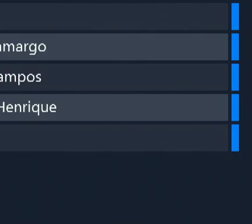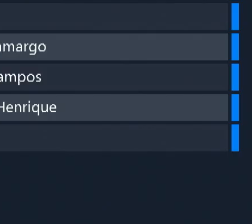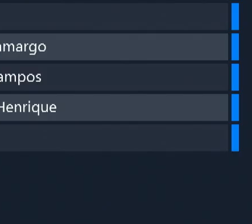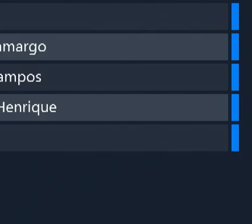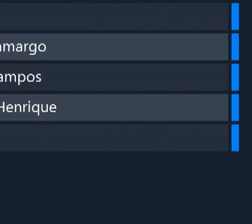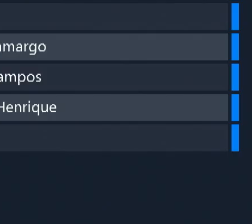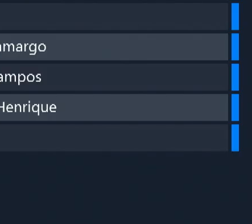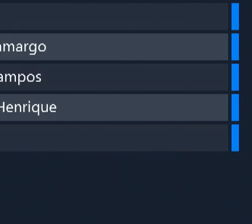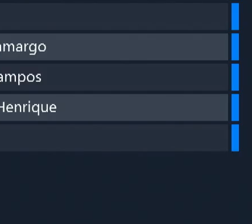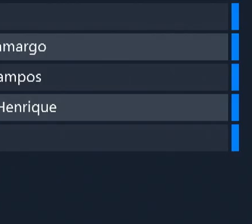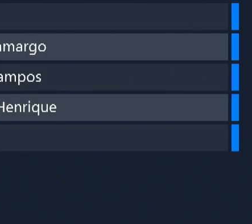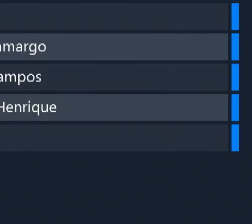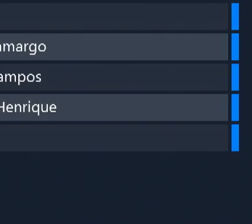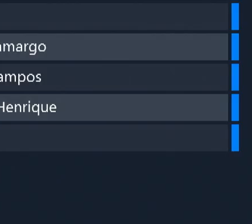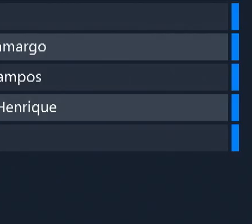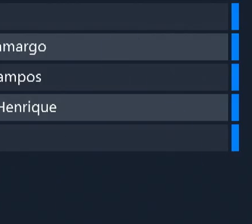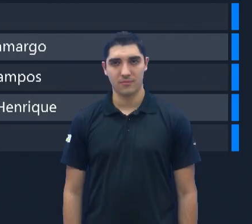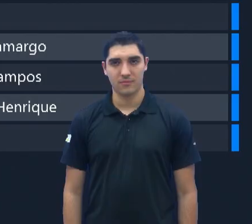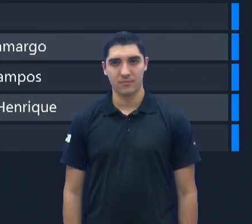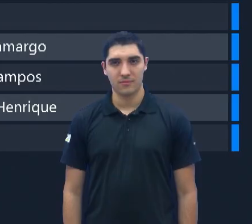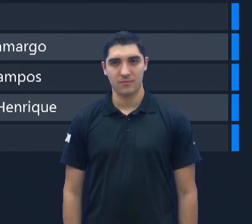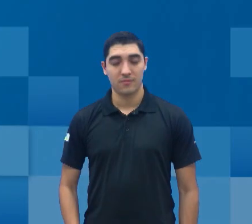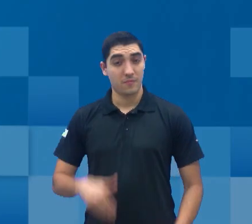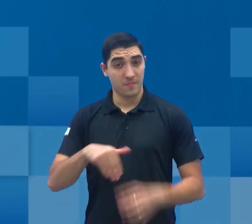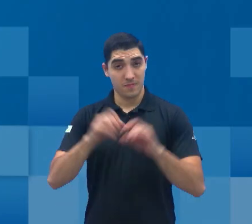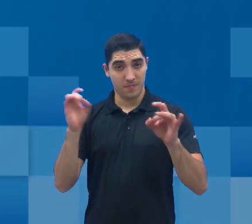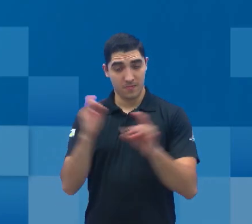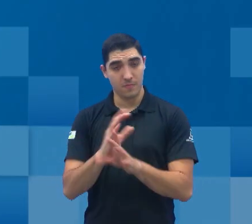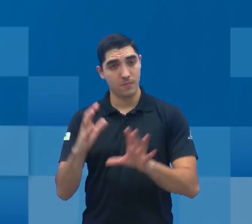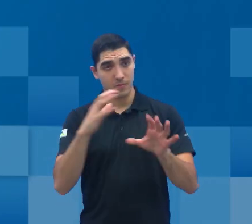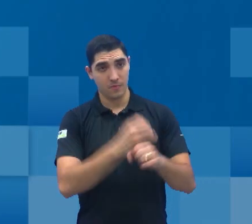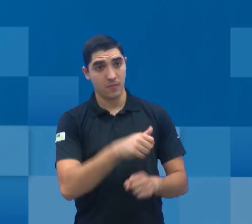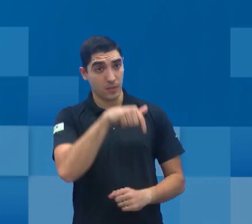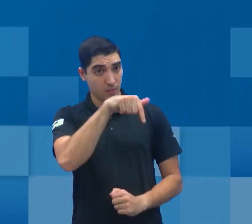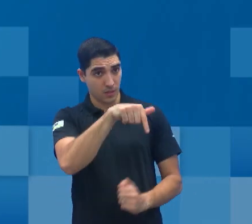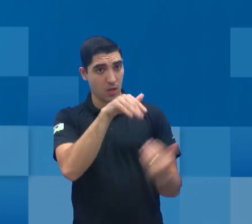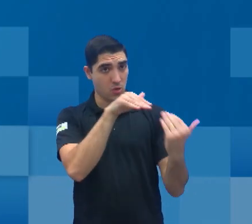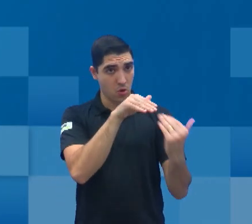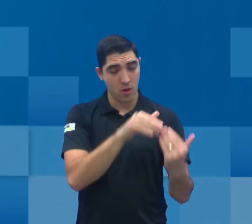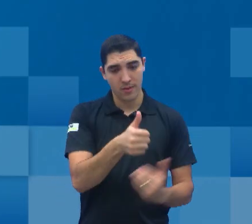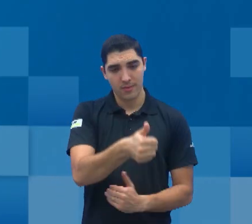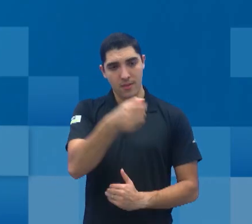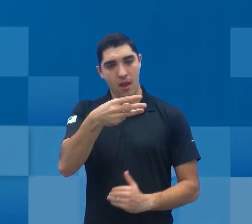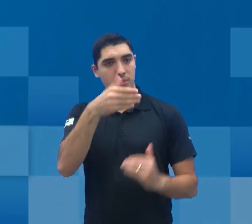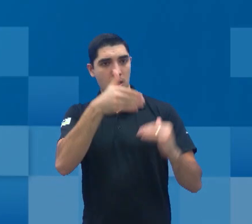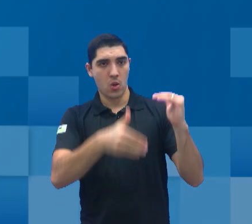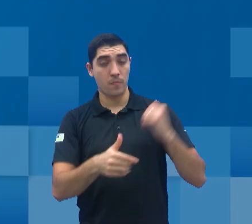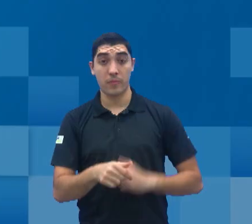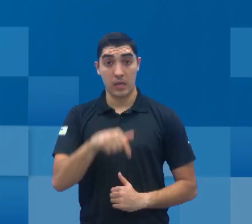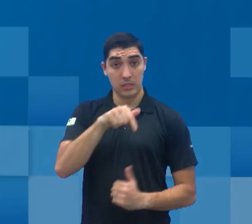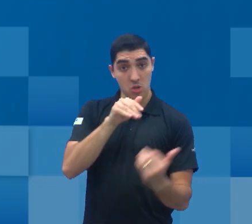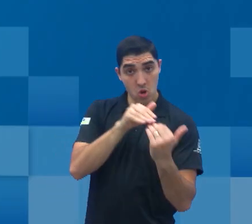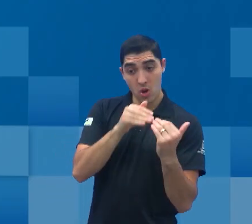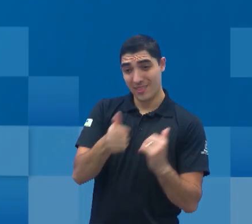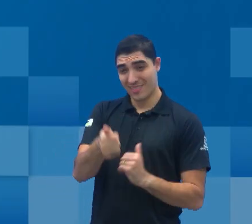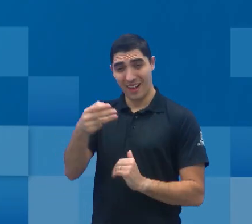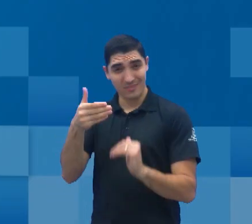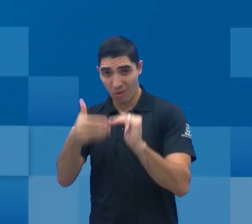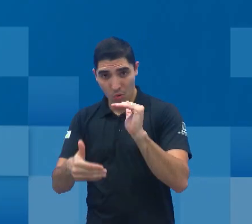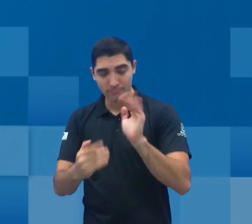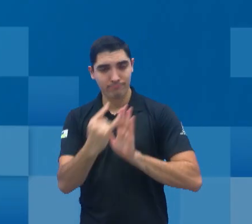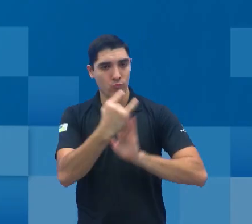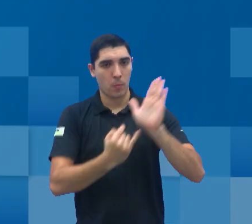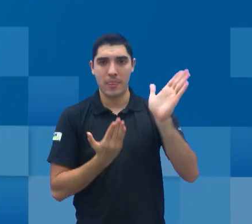Encerrada a votação. 7 votos favoráveis, 13 votos contrários. Com 7 votos favoráveis, 13 votos contrários, o requerimento está